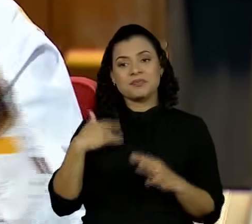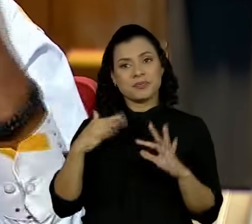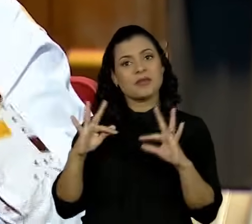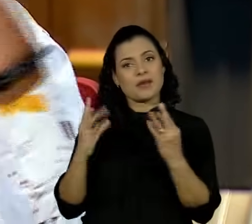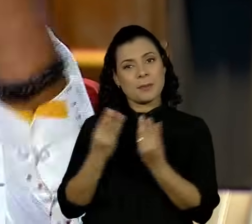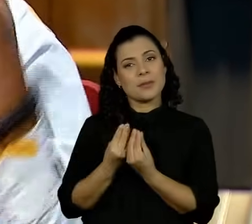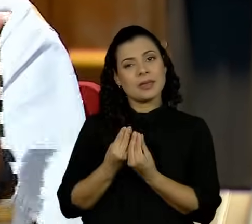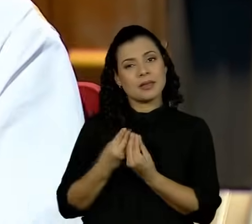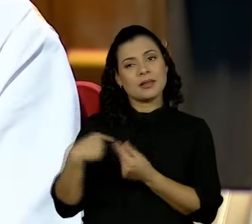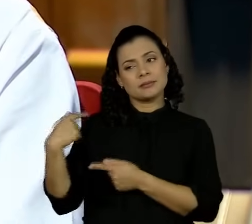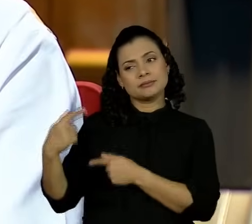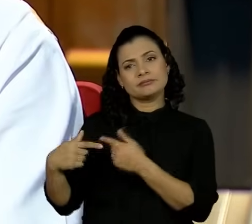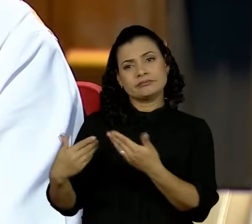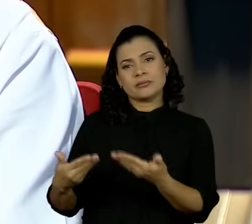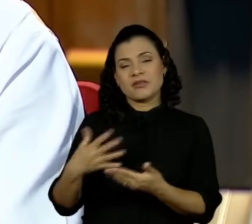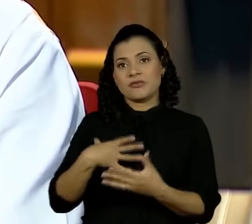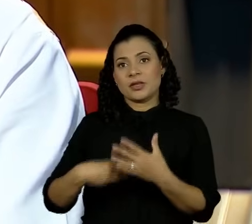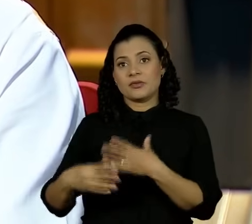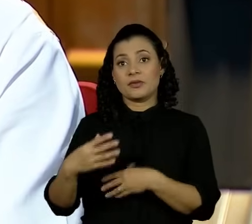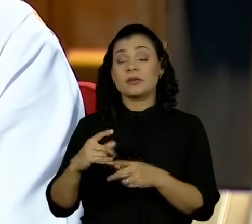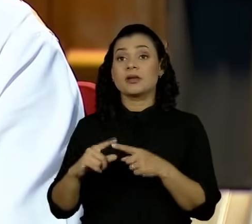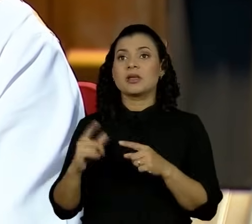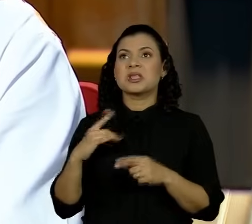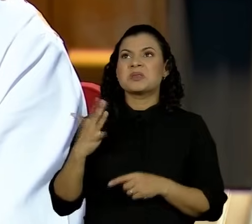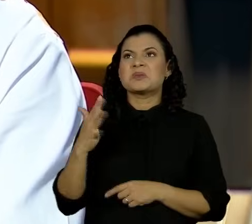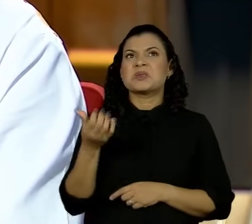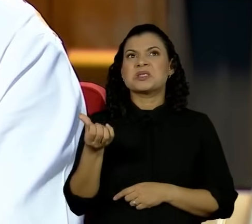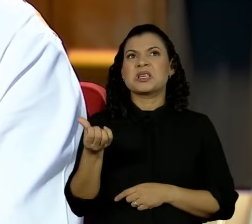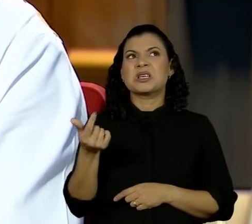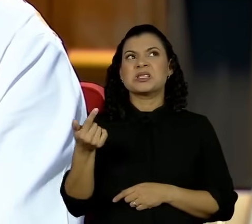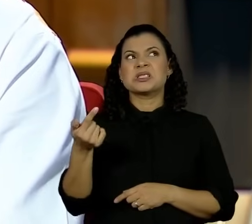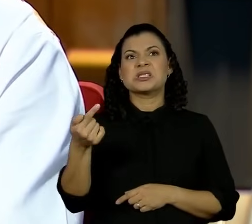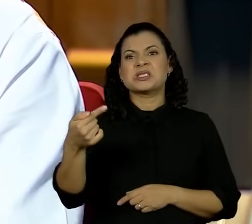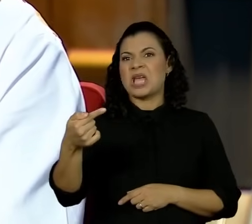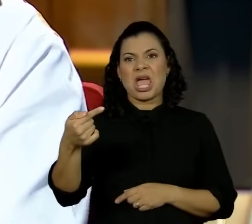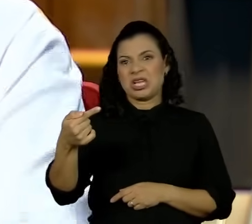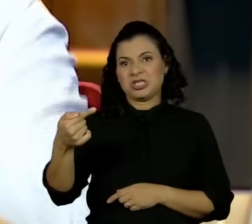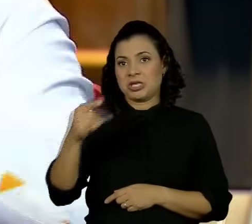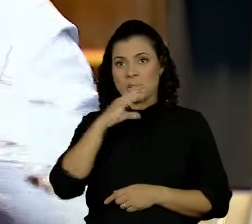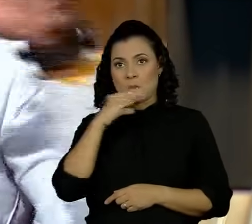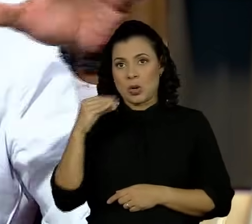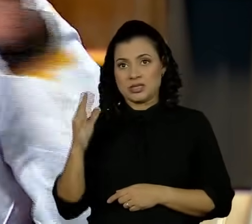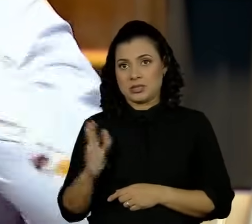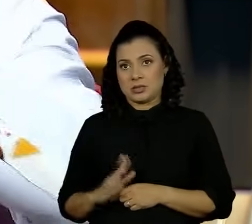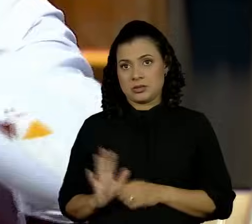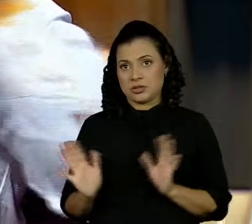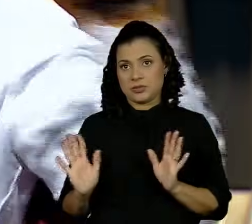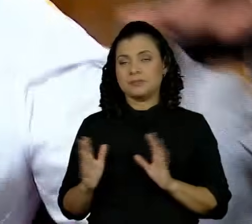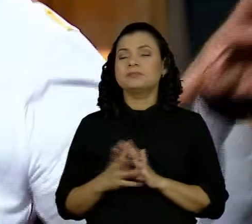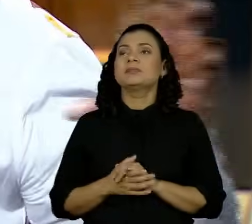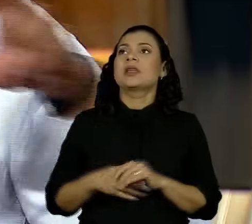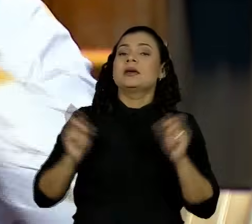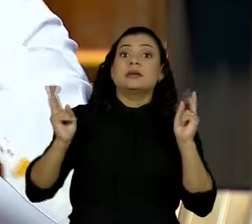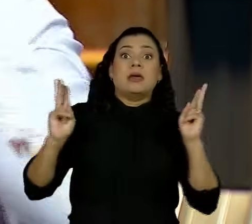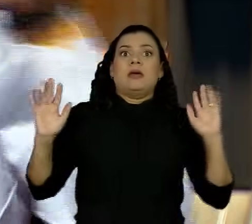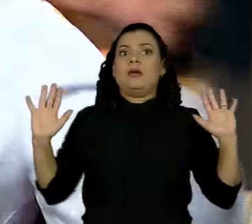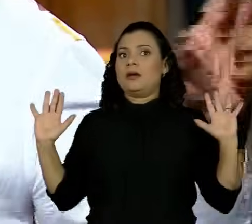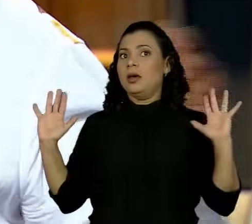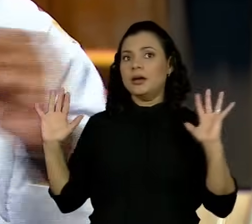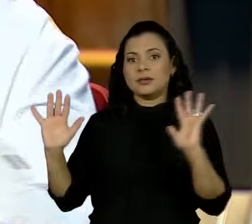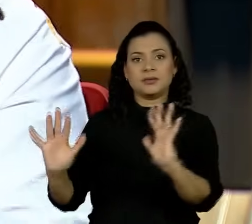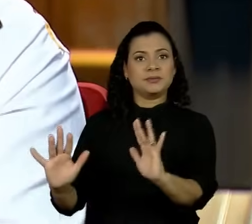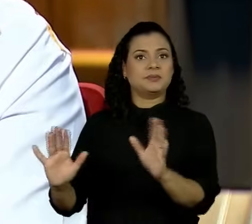de muitos familiares, assim, acho que nós éramos em uns 6, 7 adolescentes. Acho que a casa, como do cheirava hormônio, assim, sabe,